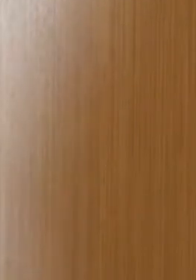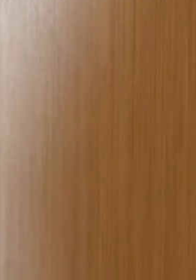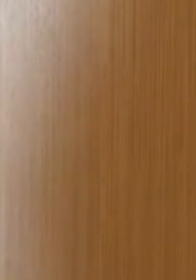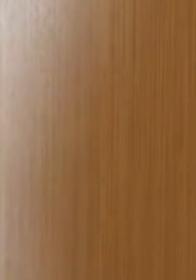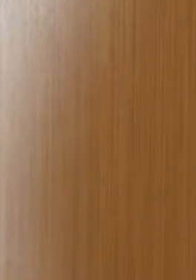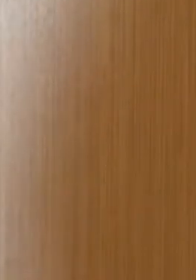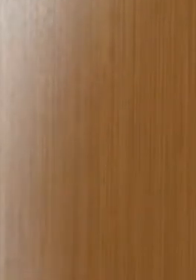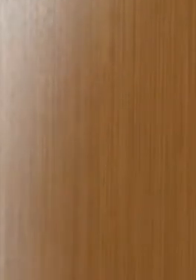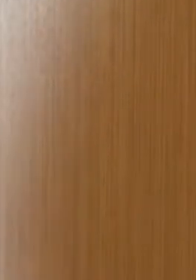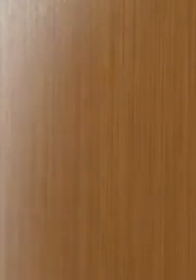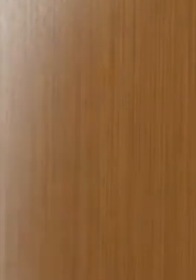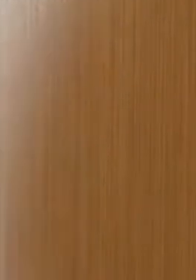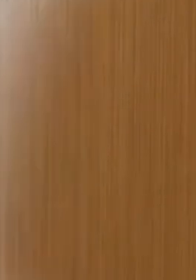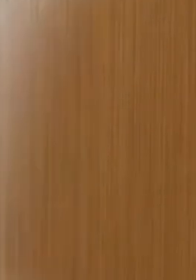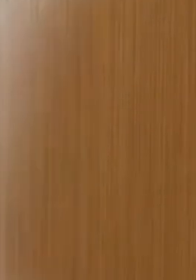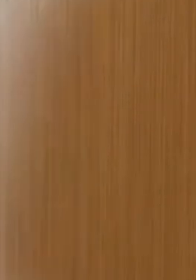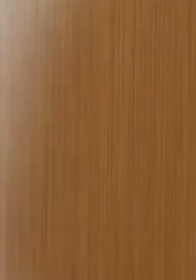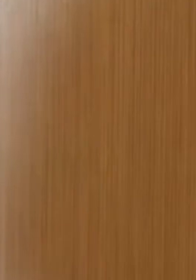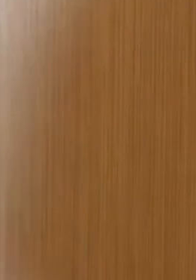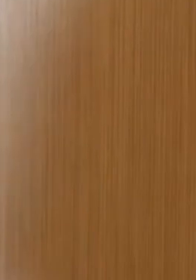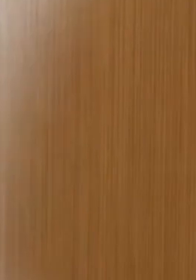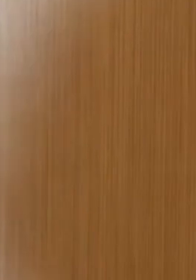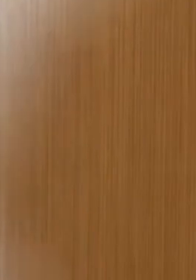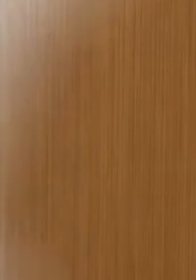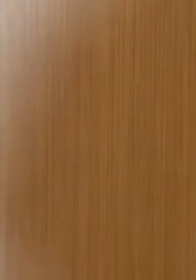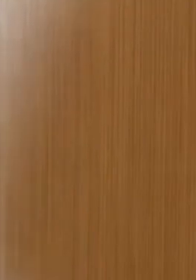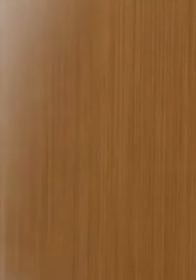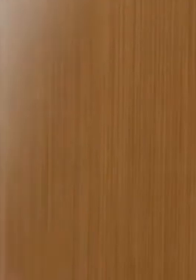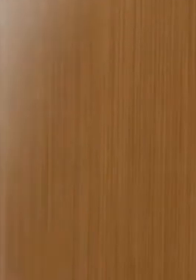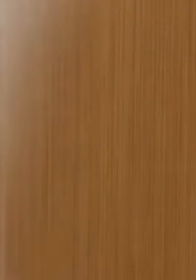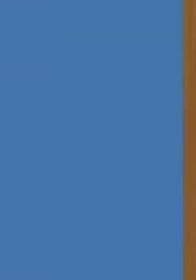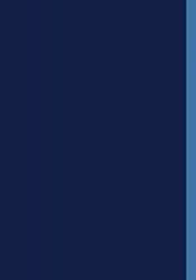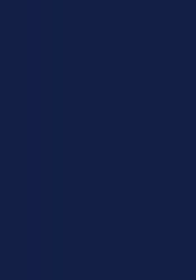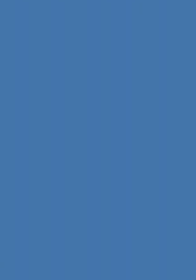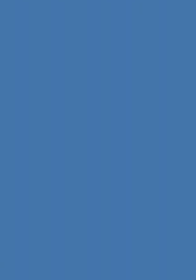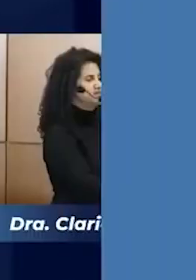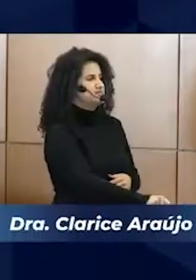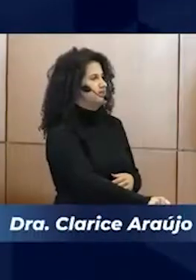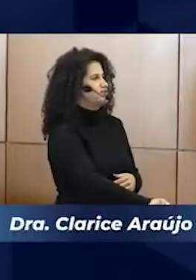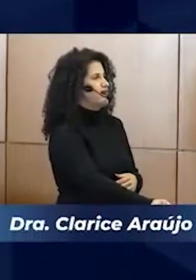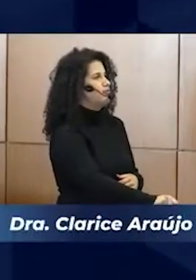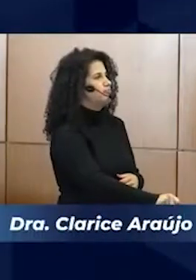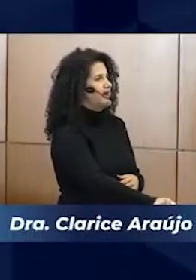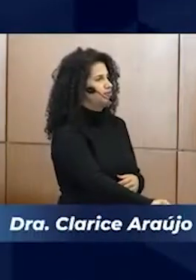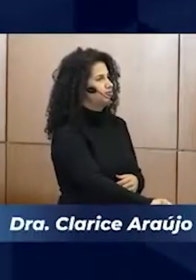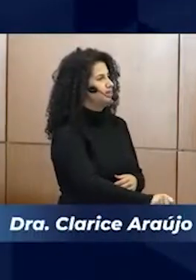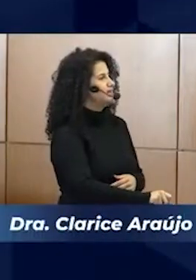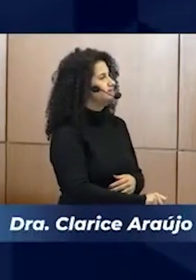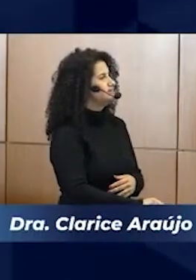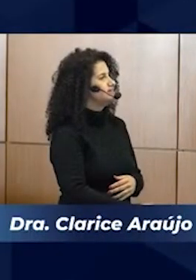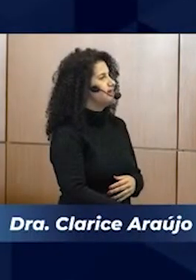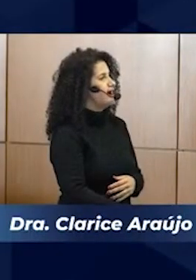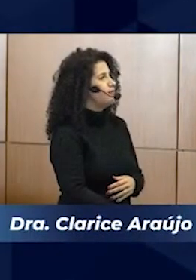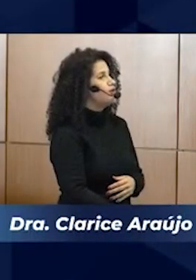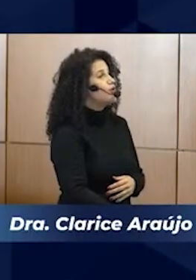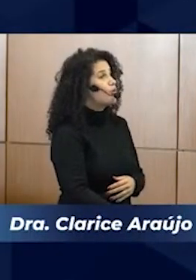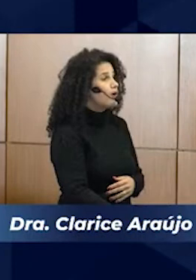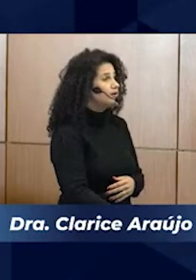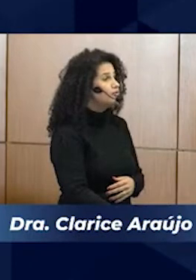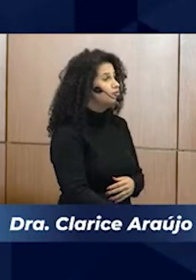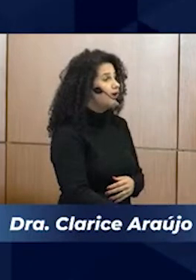certo? Não é, né? O conhecimento que vocês têm já, o prático, ele é